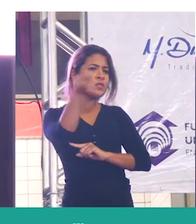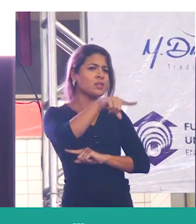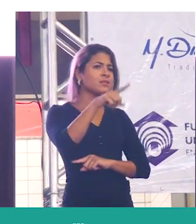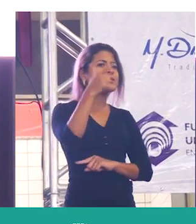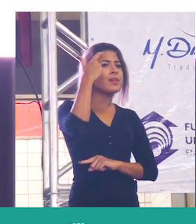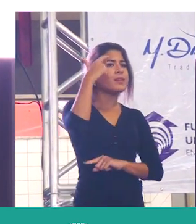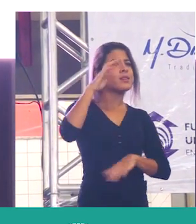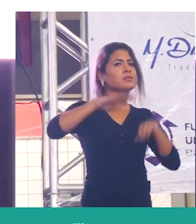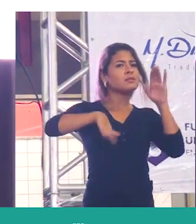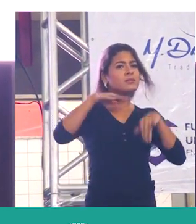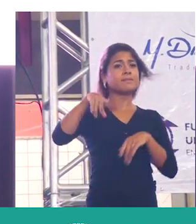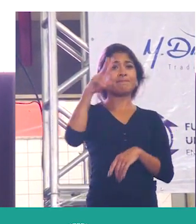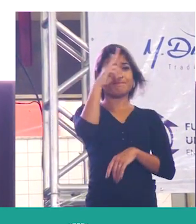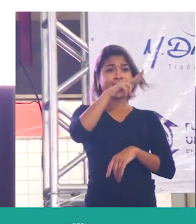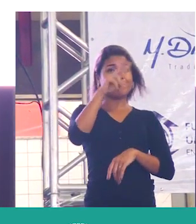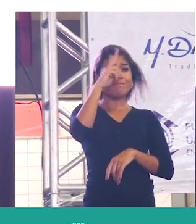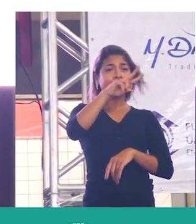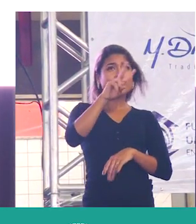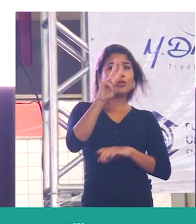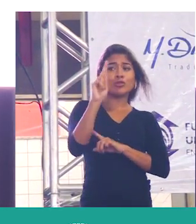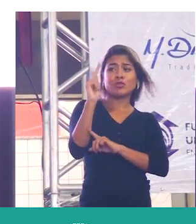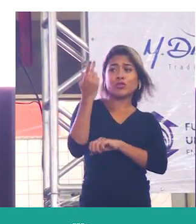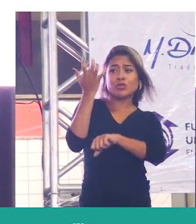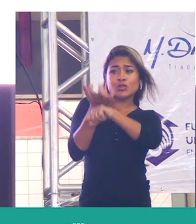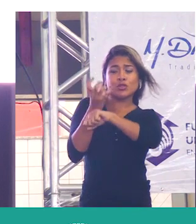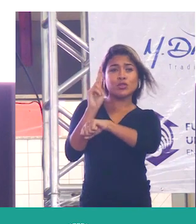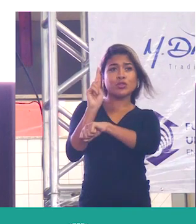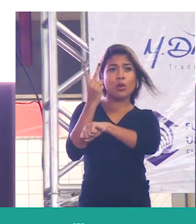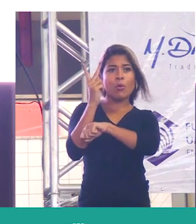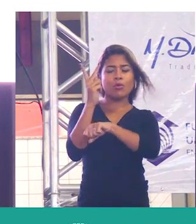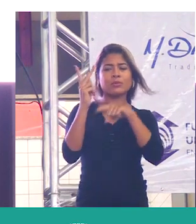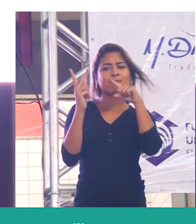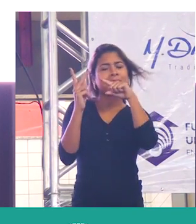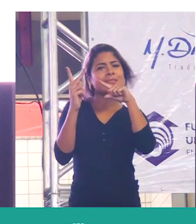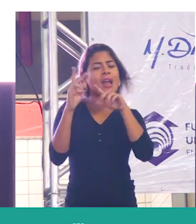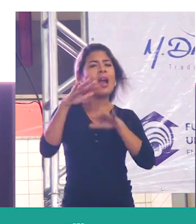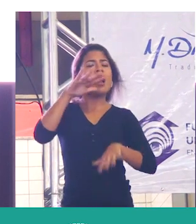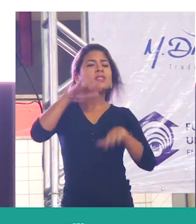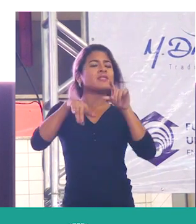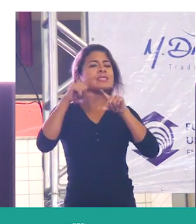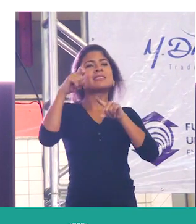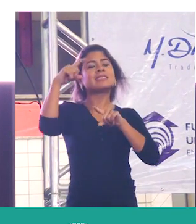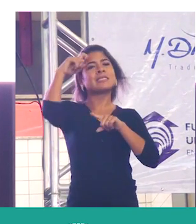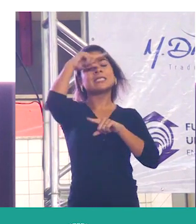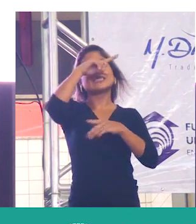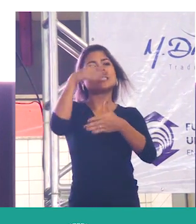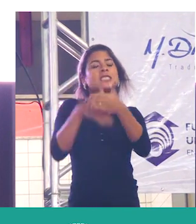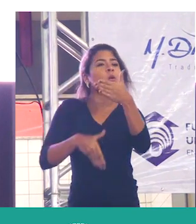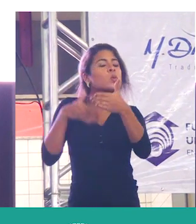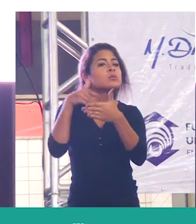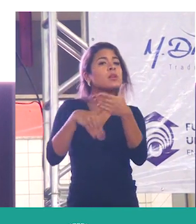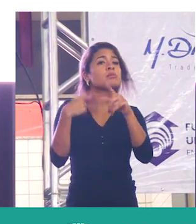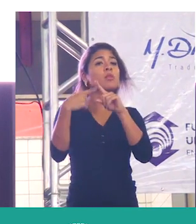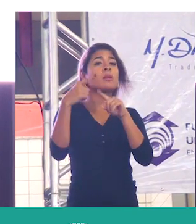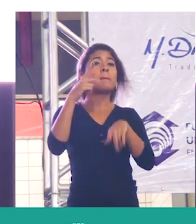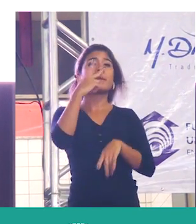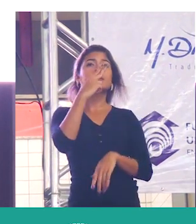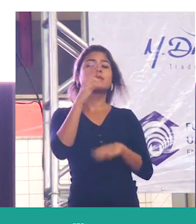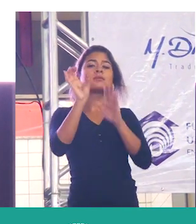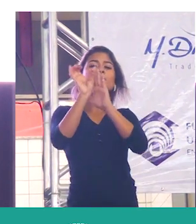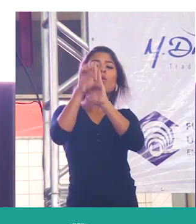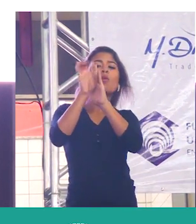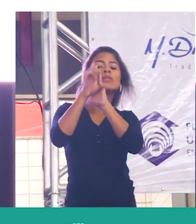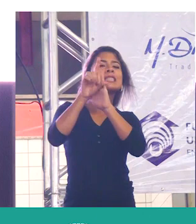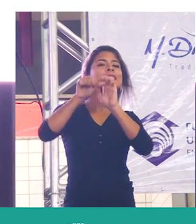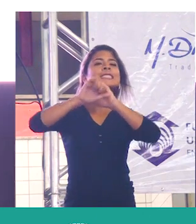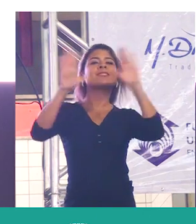história está muito ligada à falta de conhecimento de certos conceitos, e um desses conceitos que